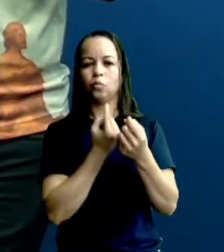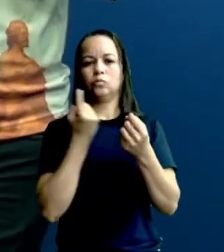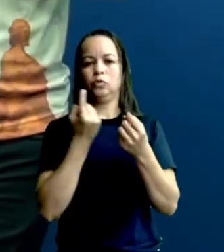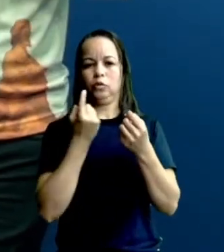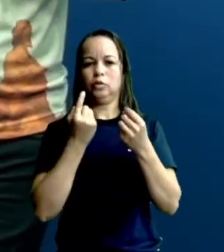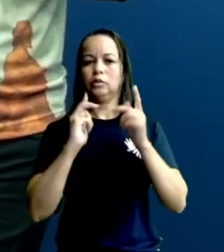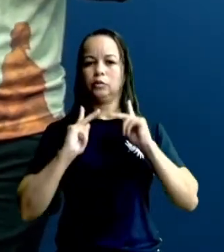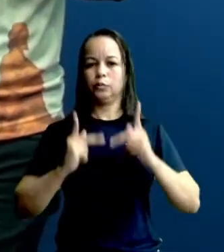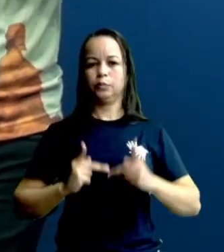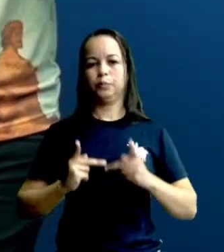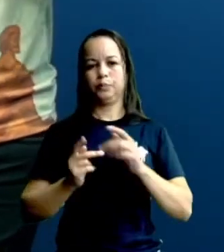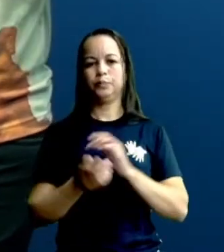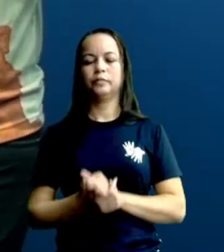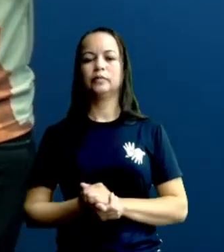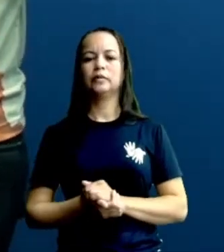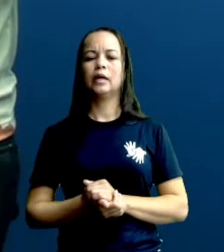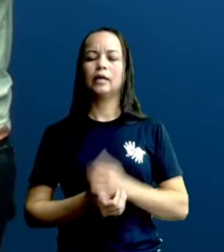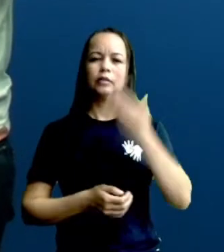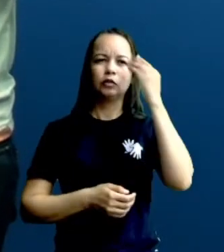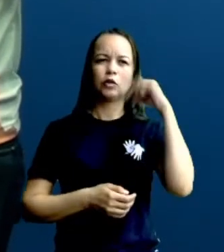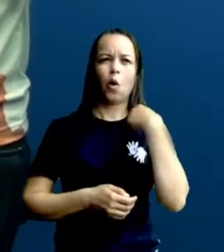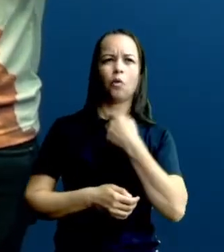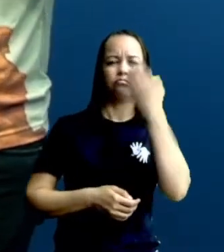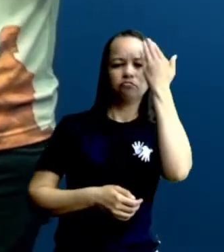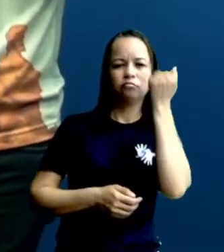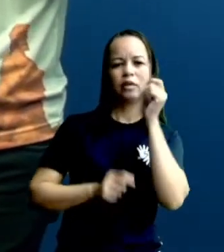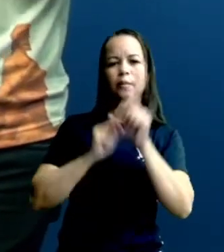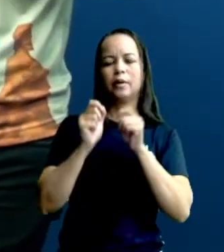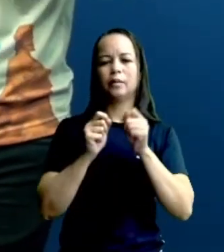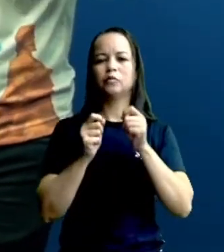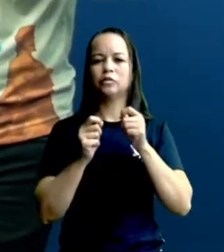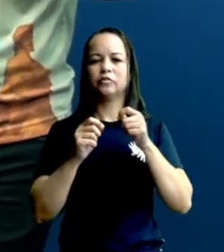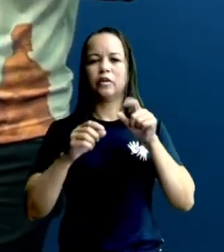Nós sabemos que viemos de um